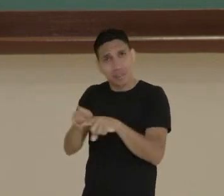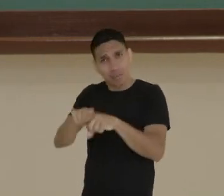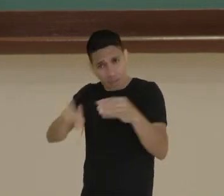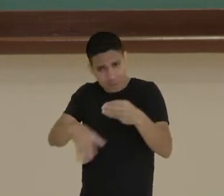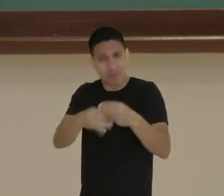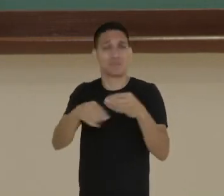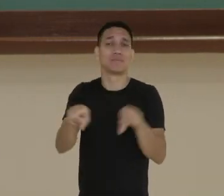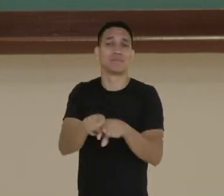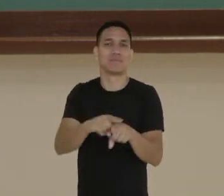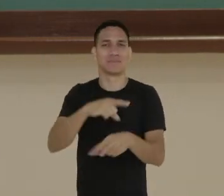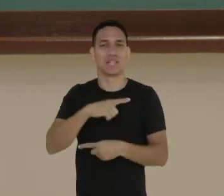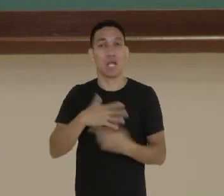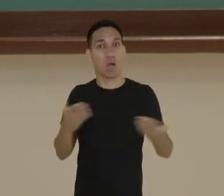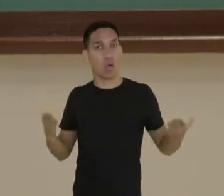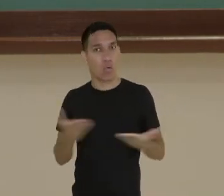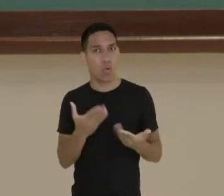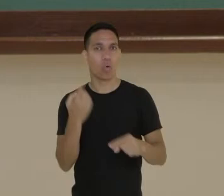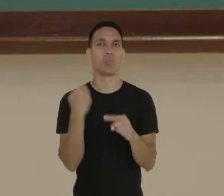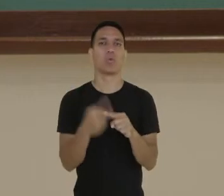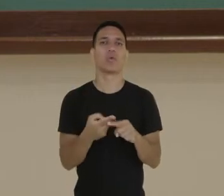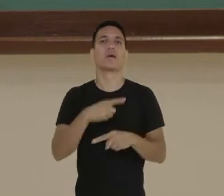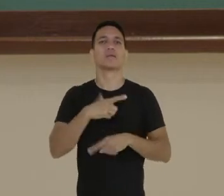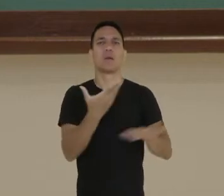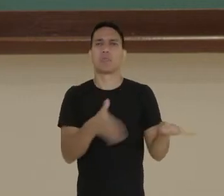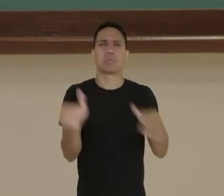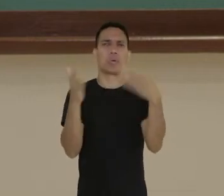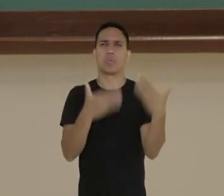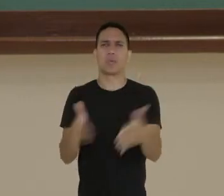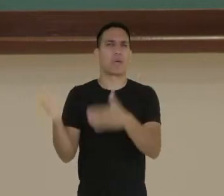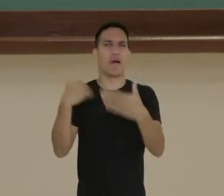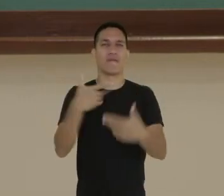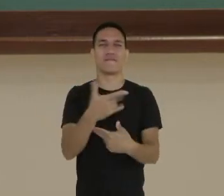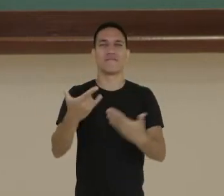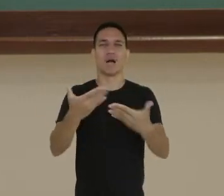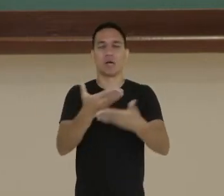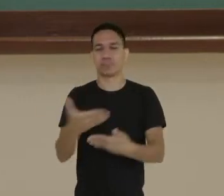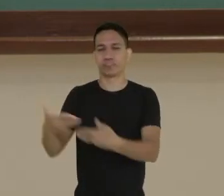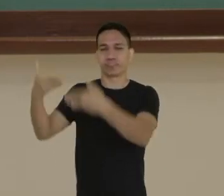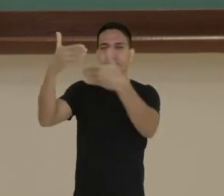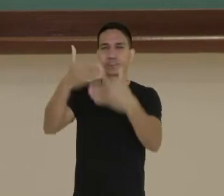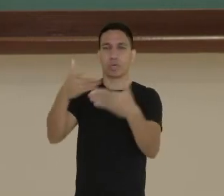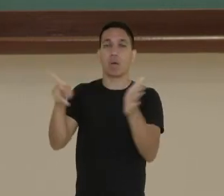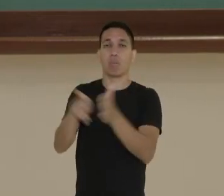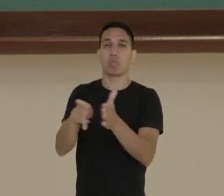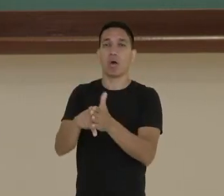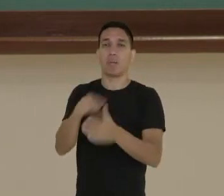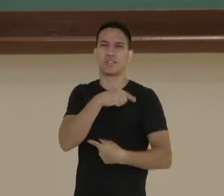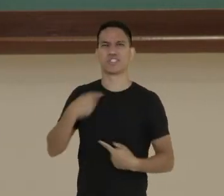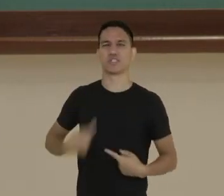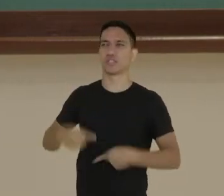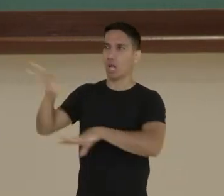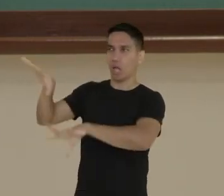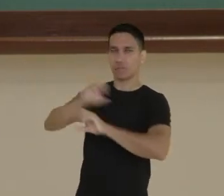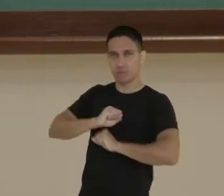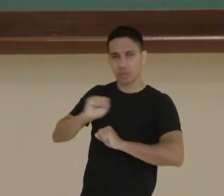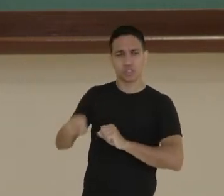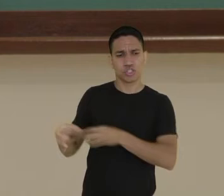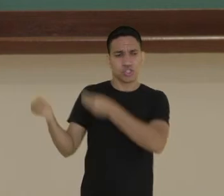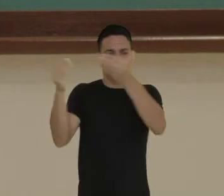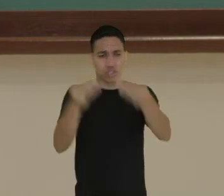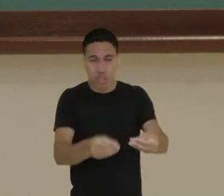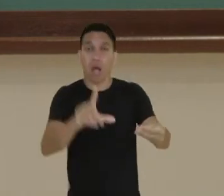com o barateamento, né, graças à produção em massa de painéis solares, principalmente vindo da China, você consegue baratear o